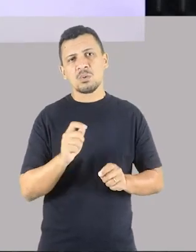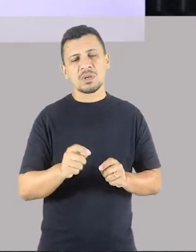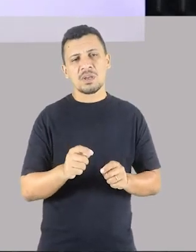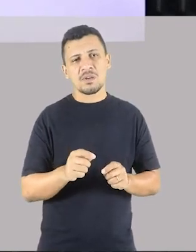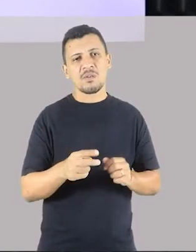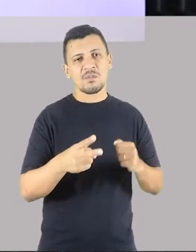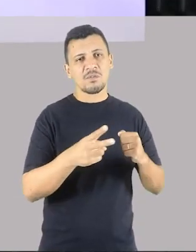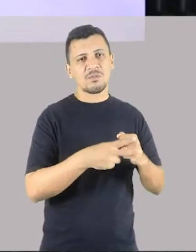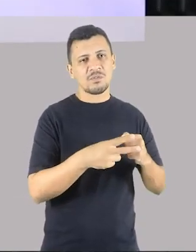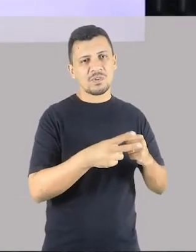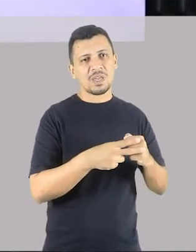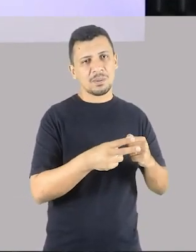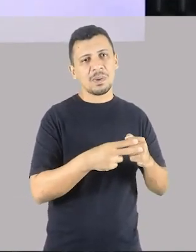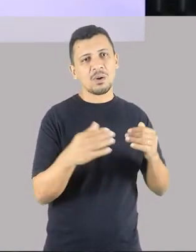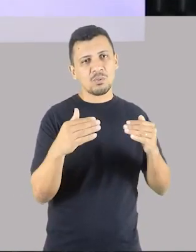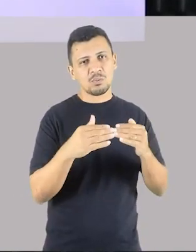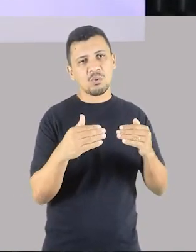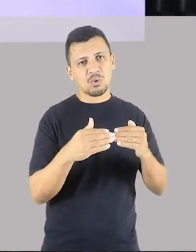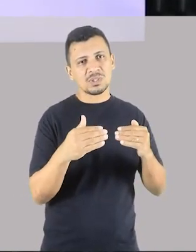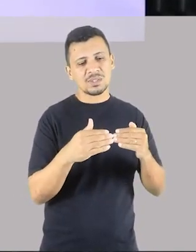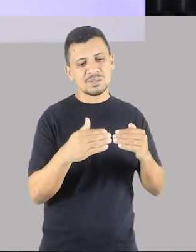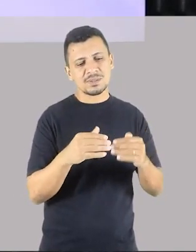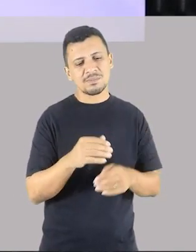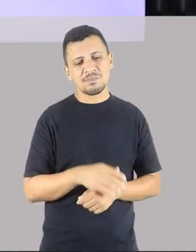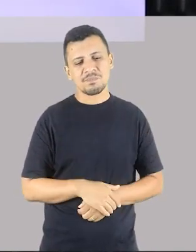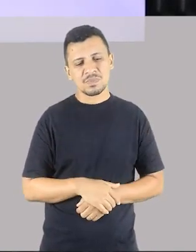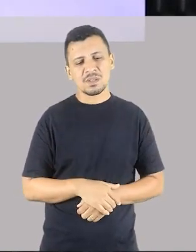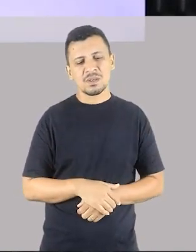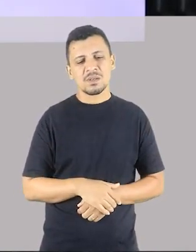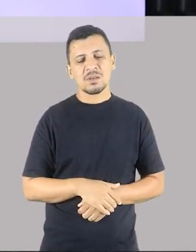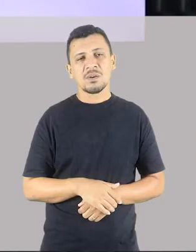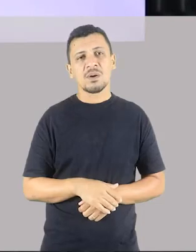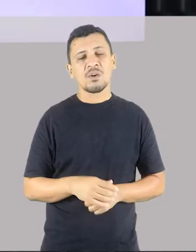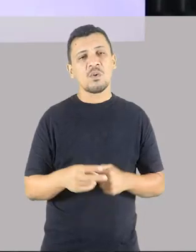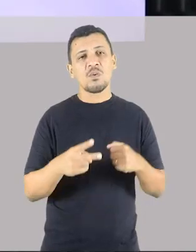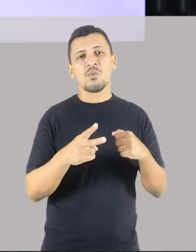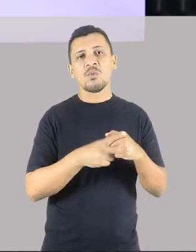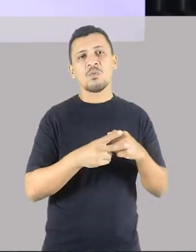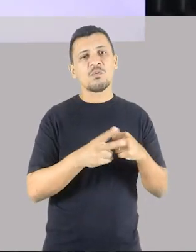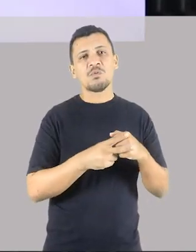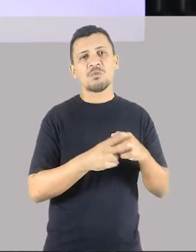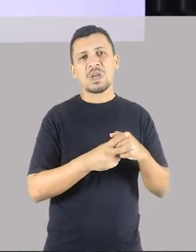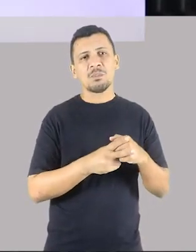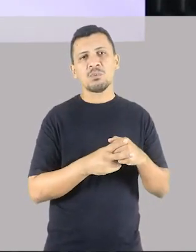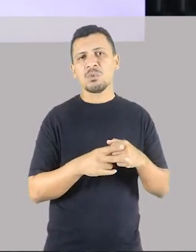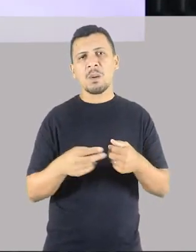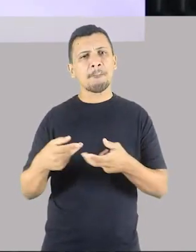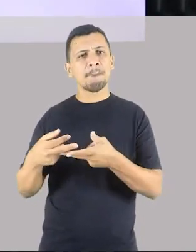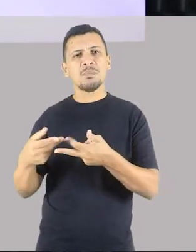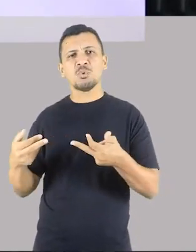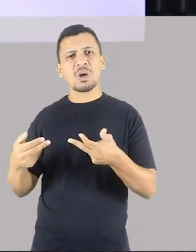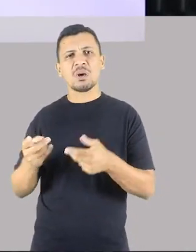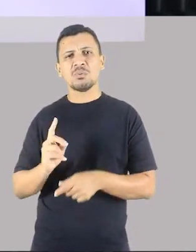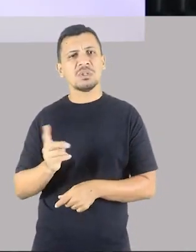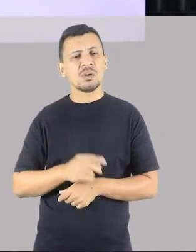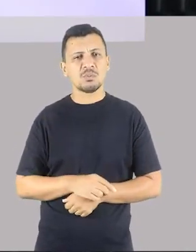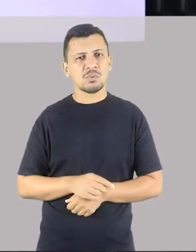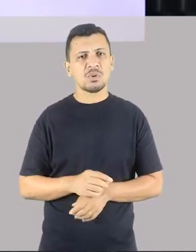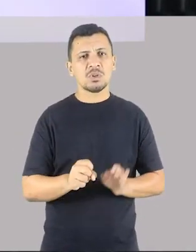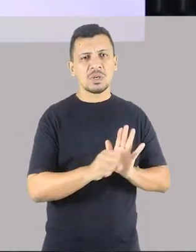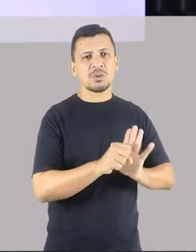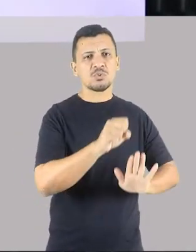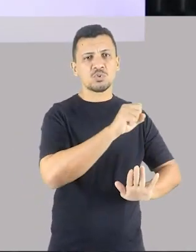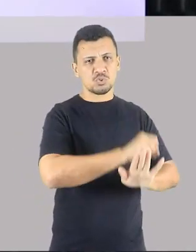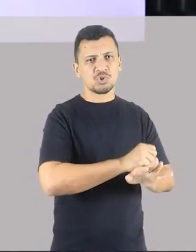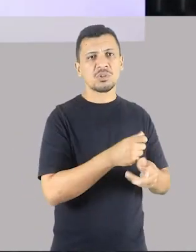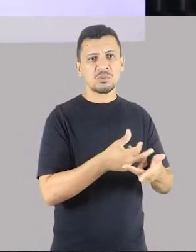verbal. Por que esse verbo, observem, não está no plural, considerando-se que aí você tem um sujeito composto,